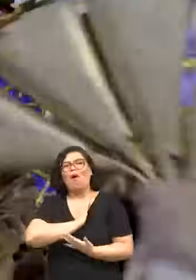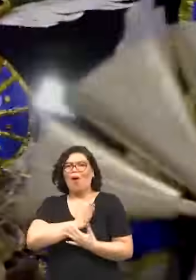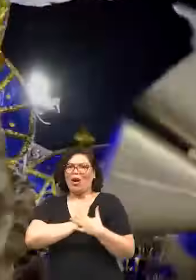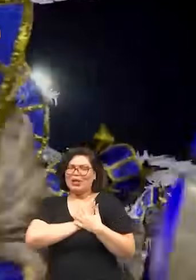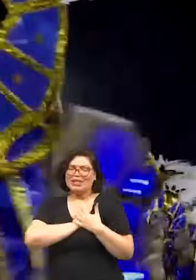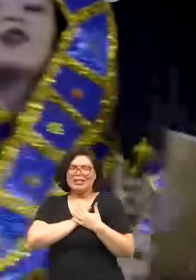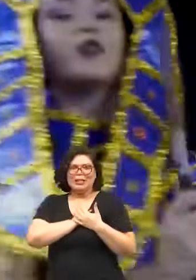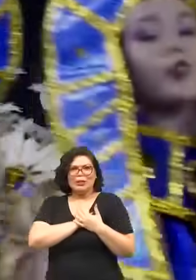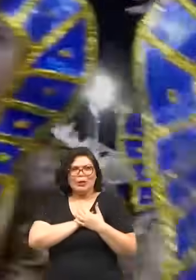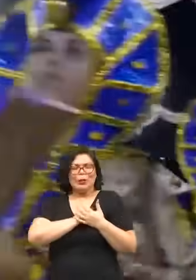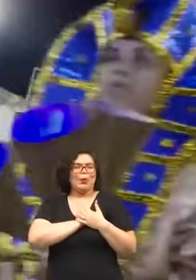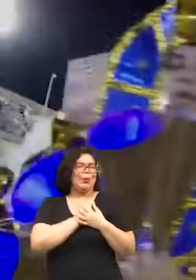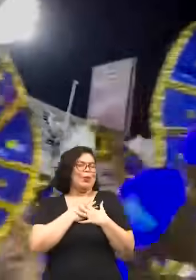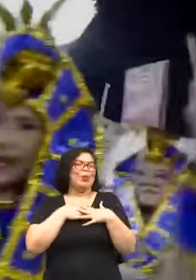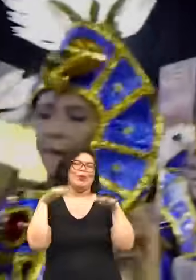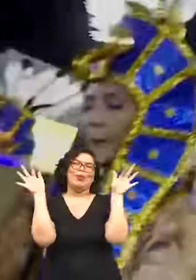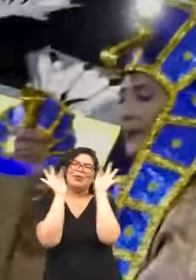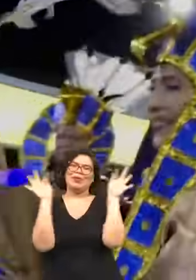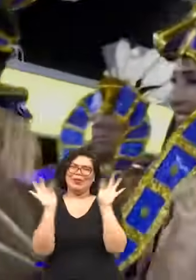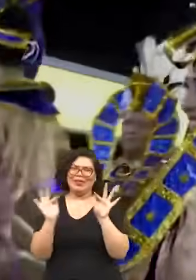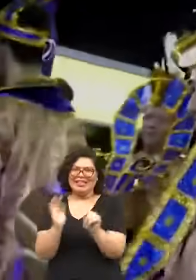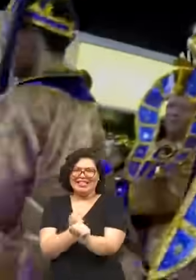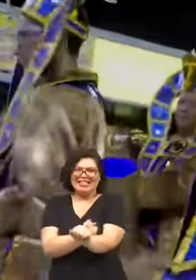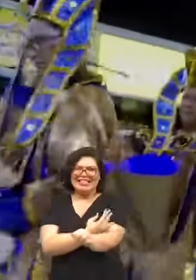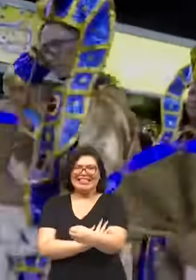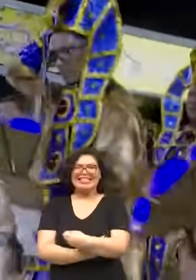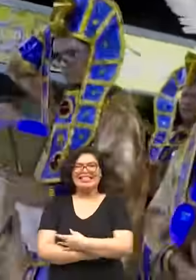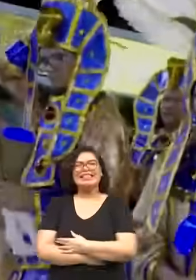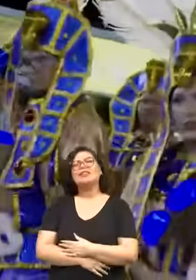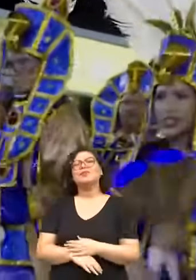está imensamente feliz vivendo essa emoção.